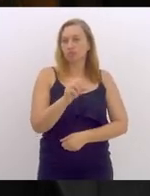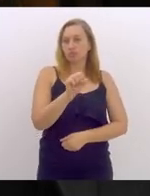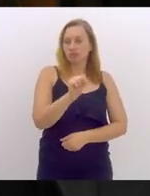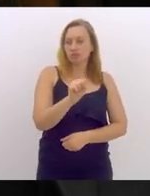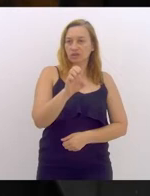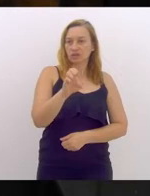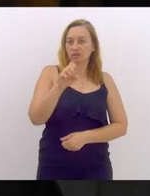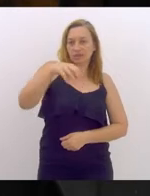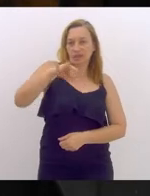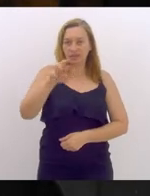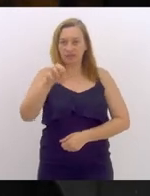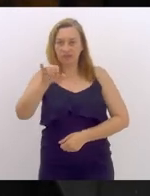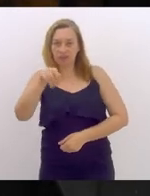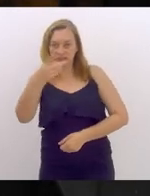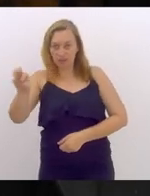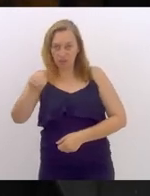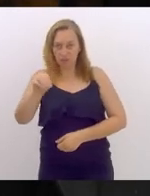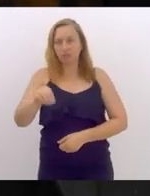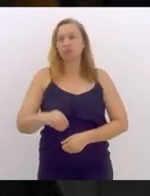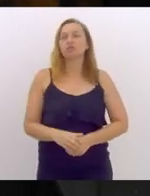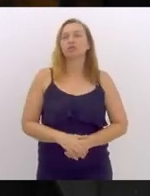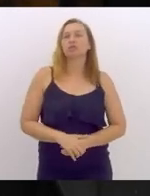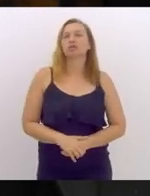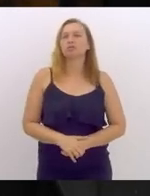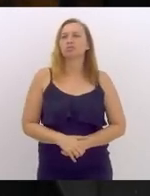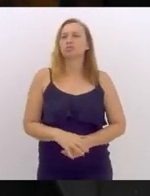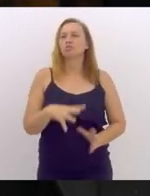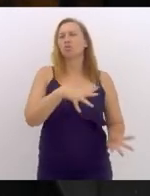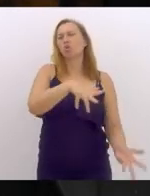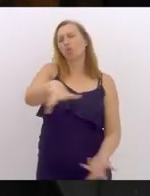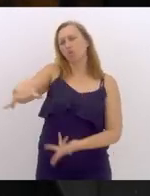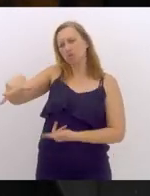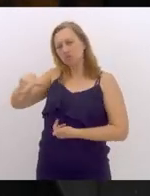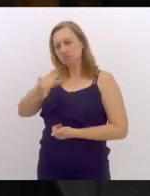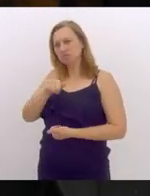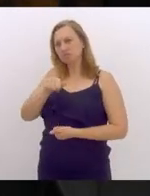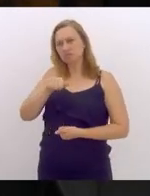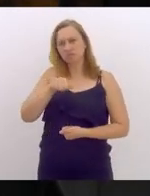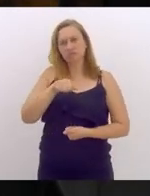inflação isso no mundo